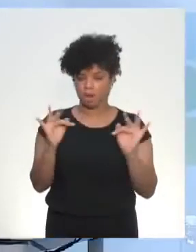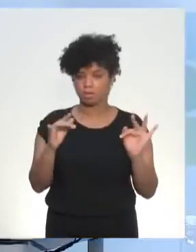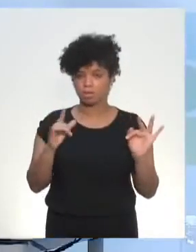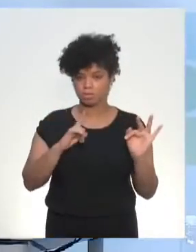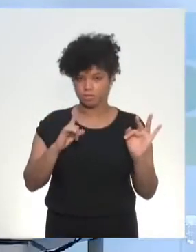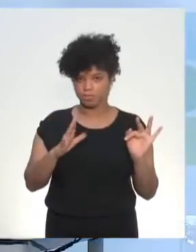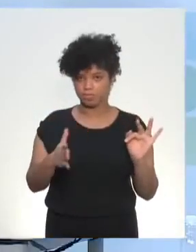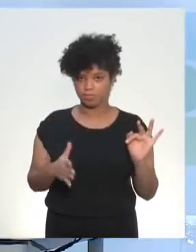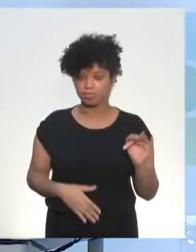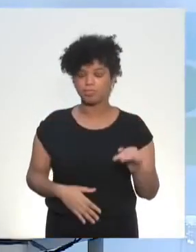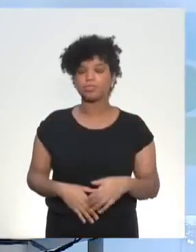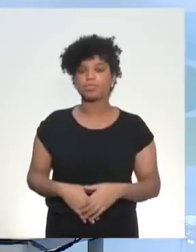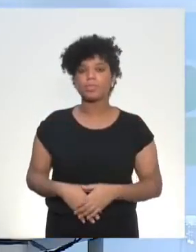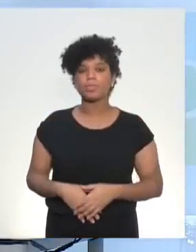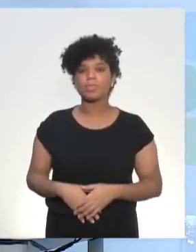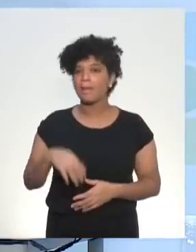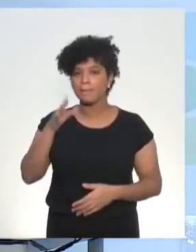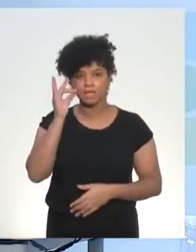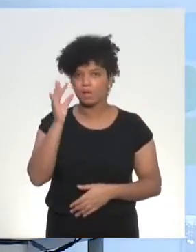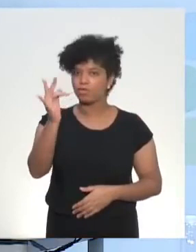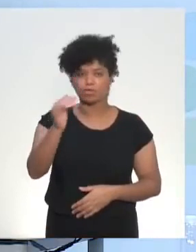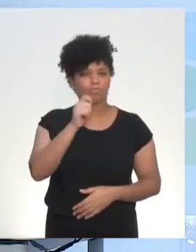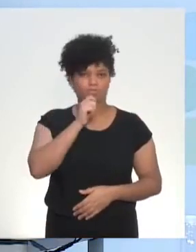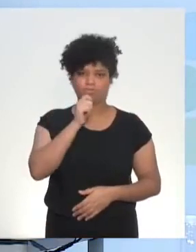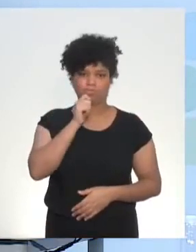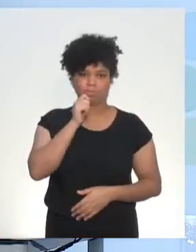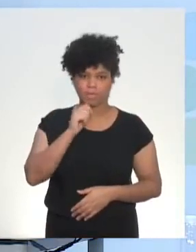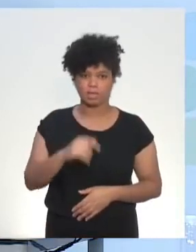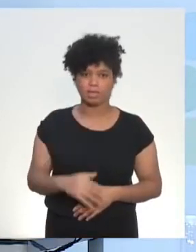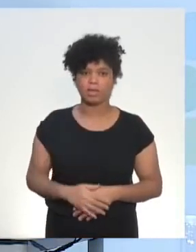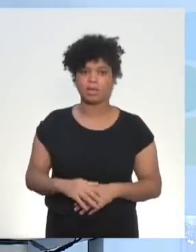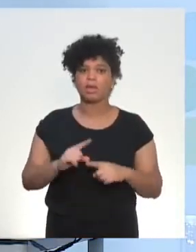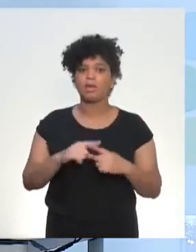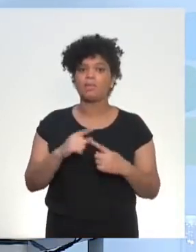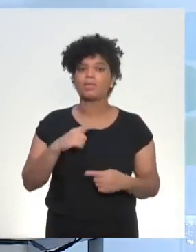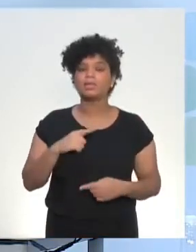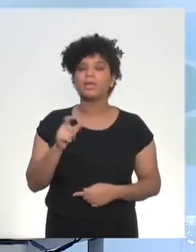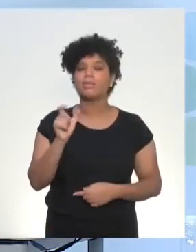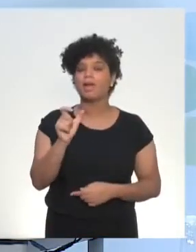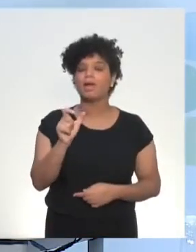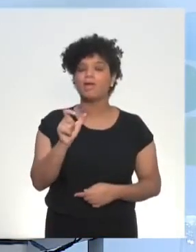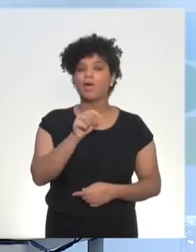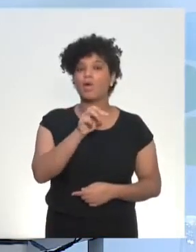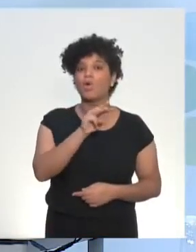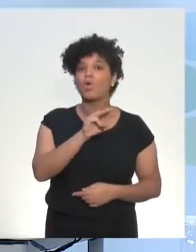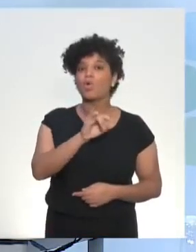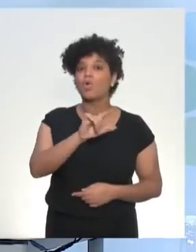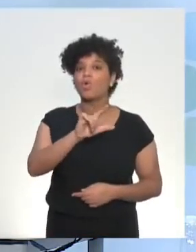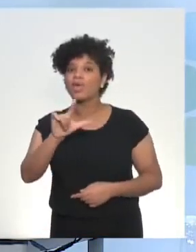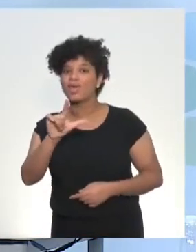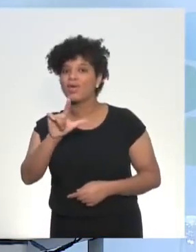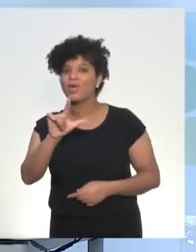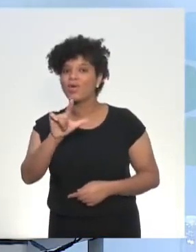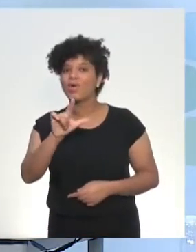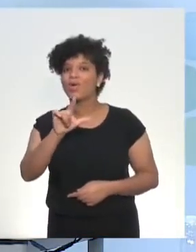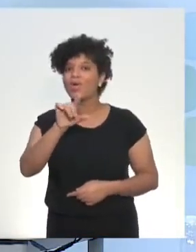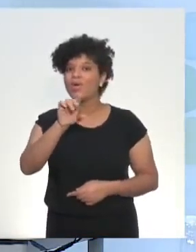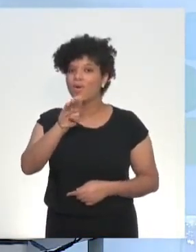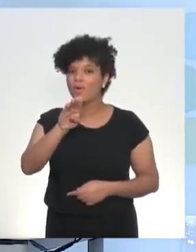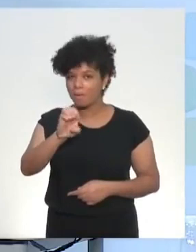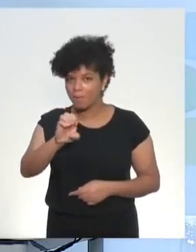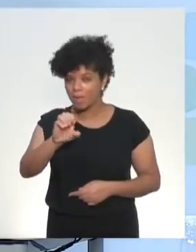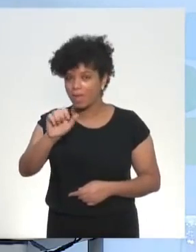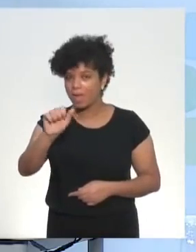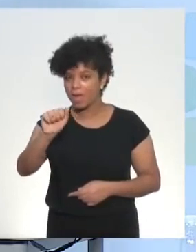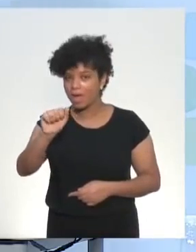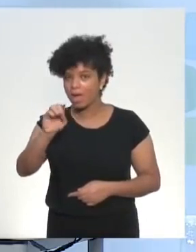no presente mesmo, né? Não tem nada no futuro, mas a C tem, ó, will be able to live. Olha só, de novo aqui, ó, will be able, né? Então,